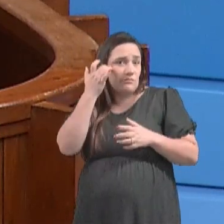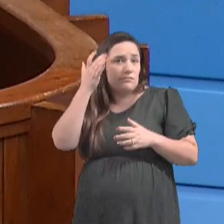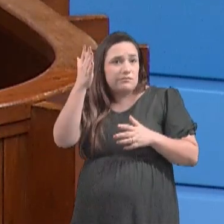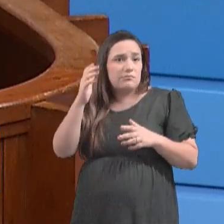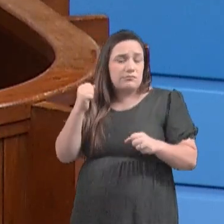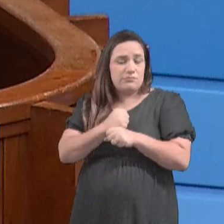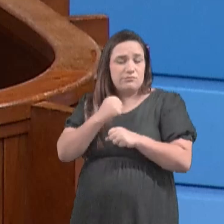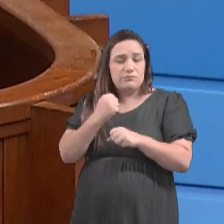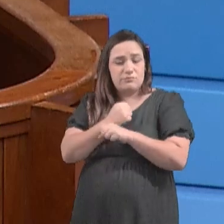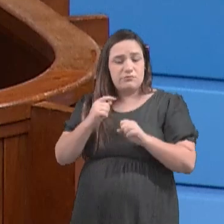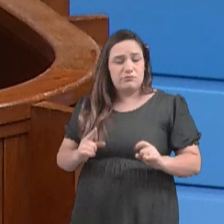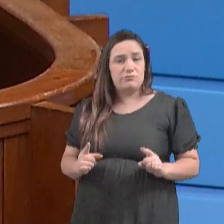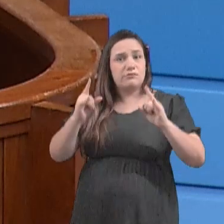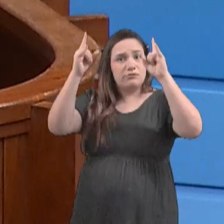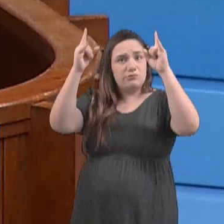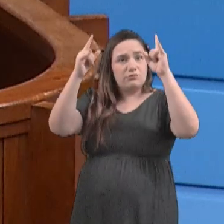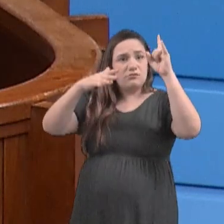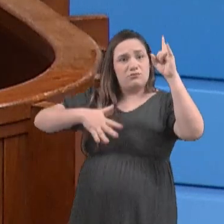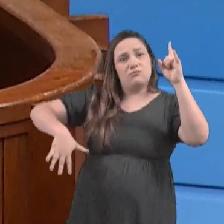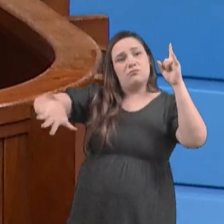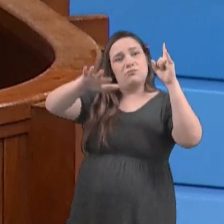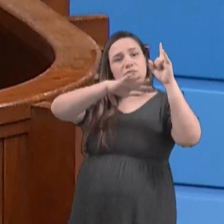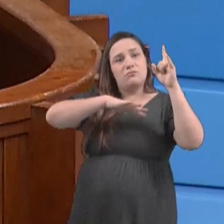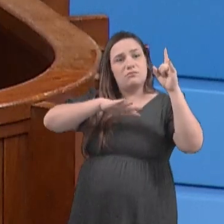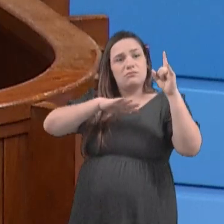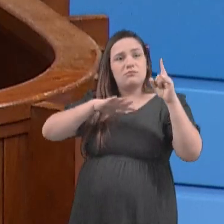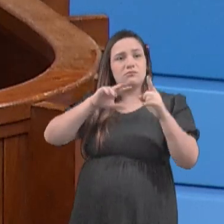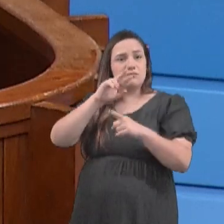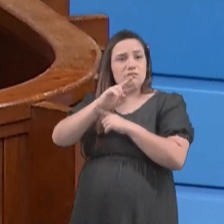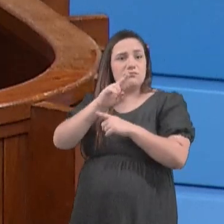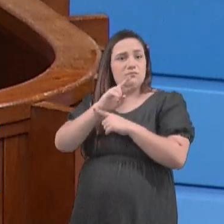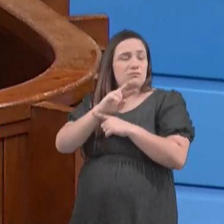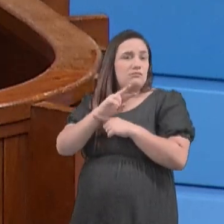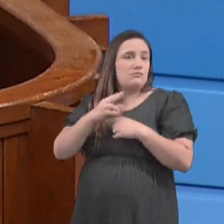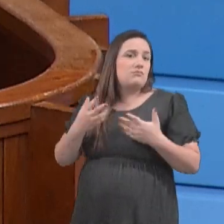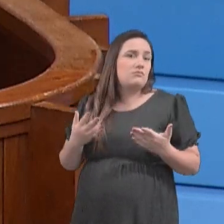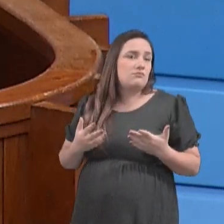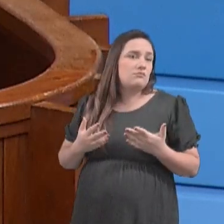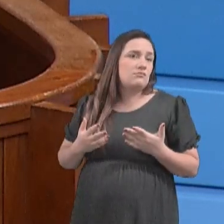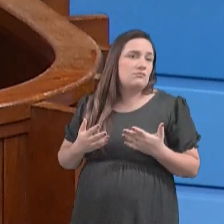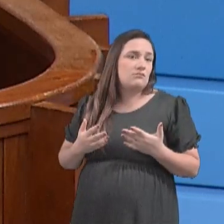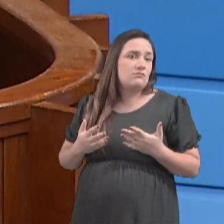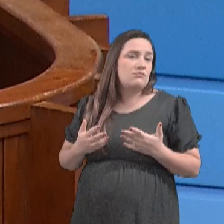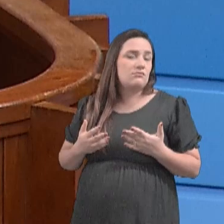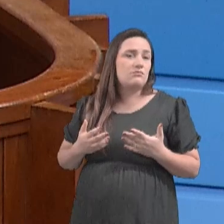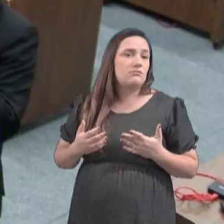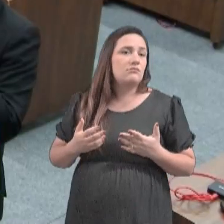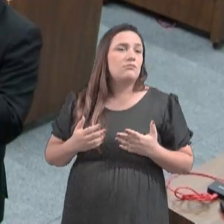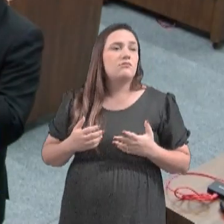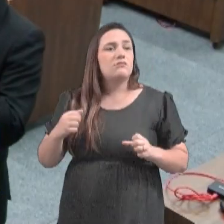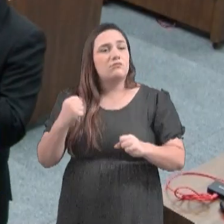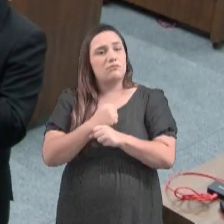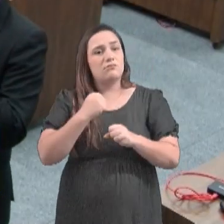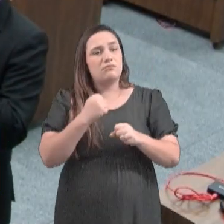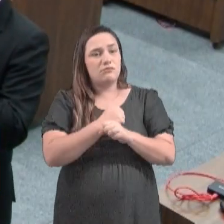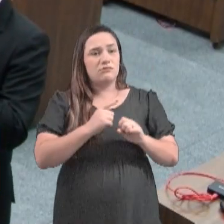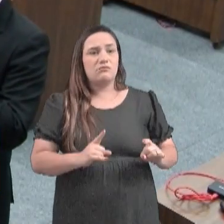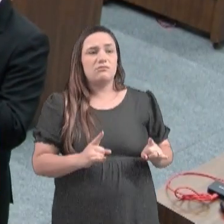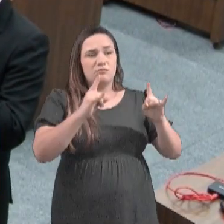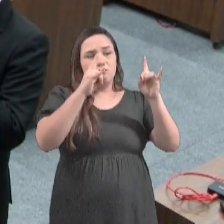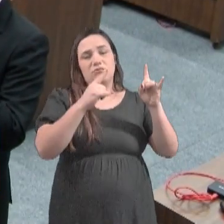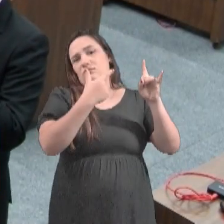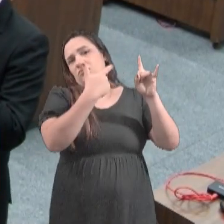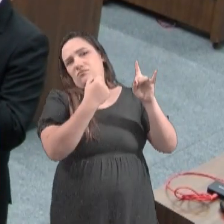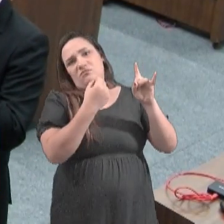o prédio, numa área preservada há muito tempo, constrói edifícios de 20,